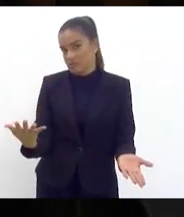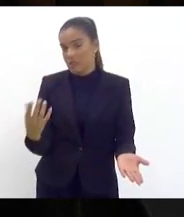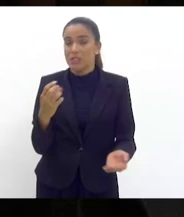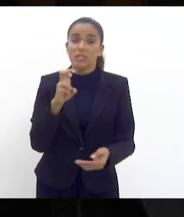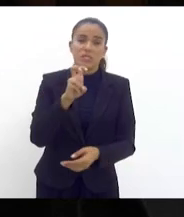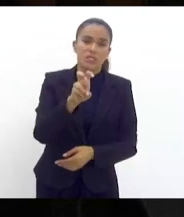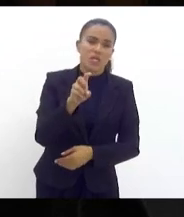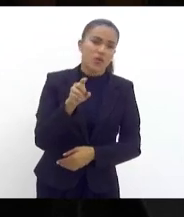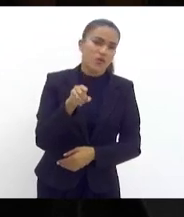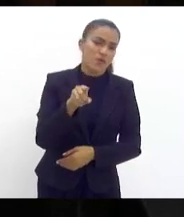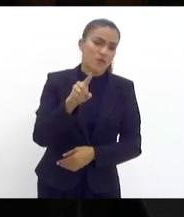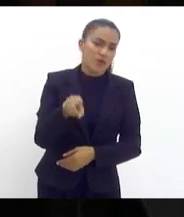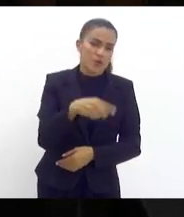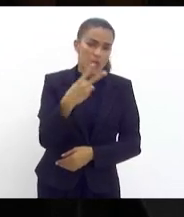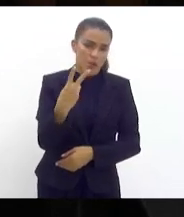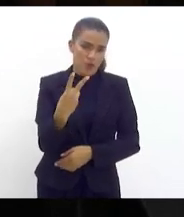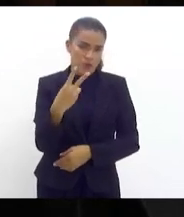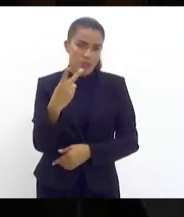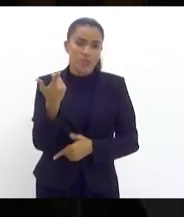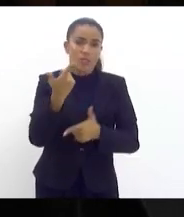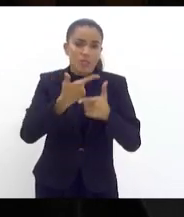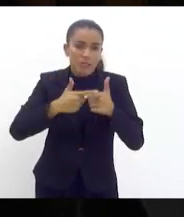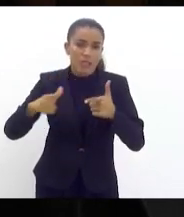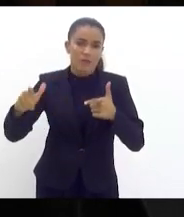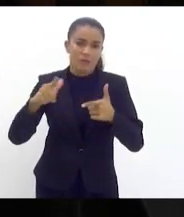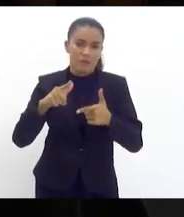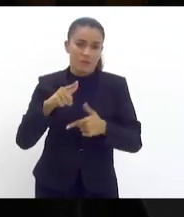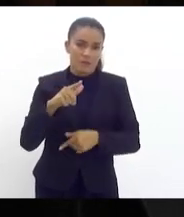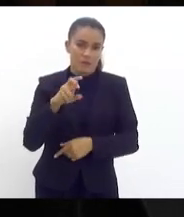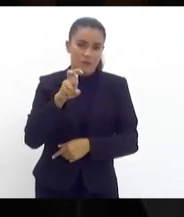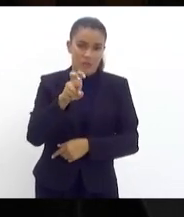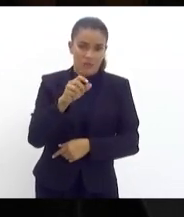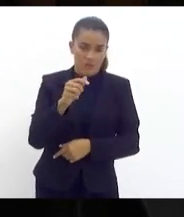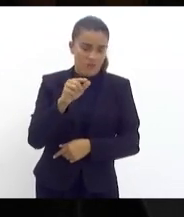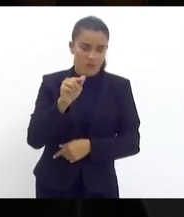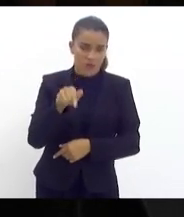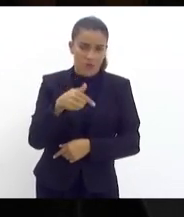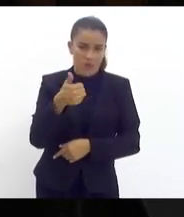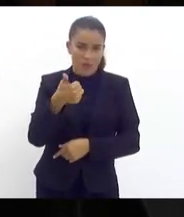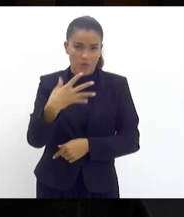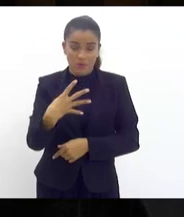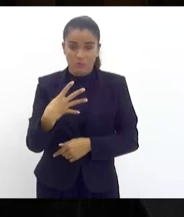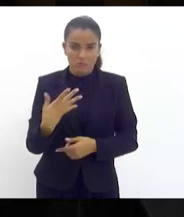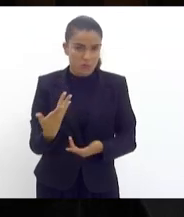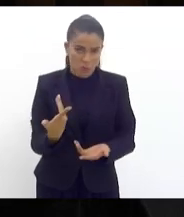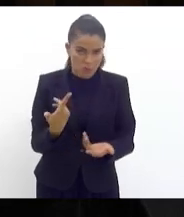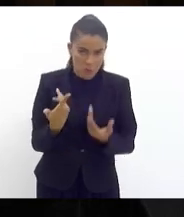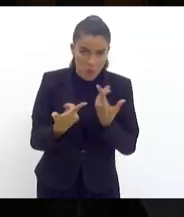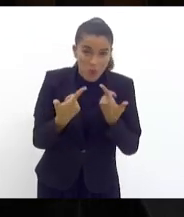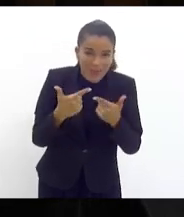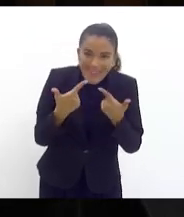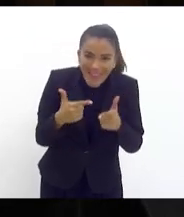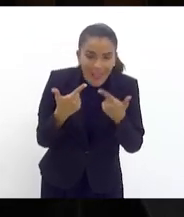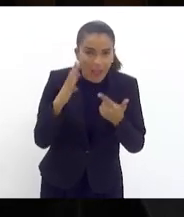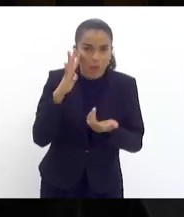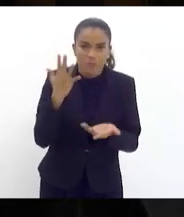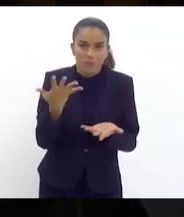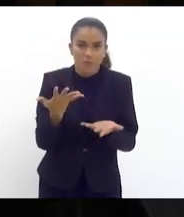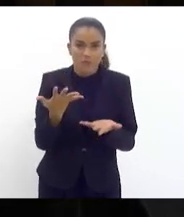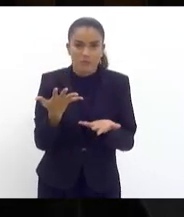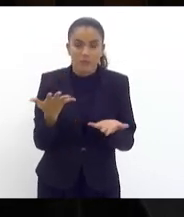5,2 dividido por 2,14. Não temos saída. E, em especial, agora,